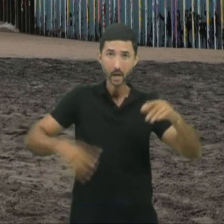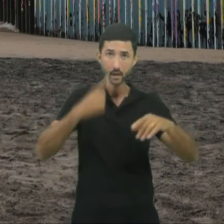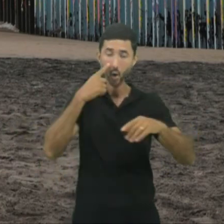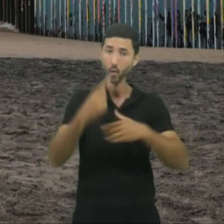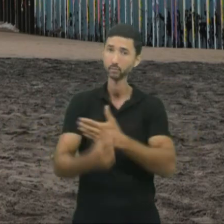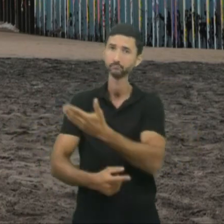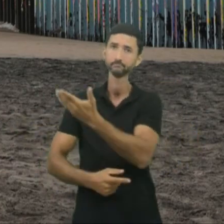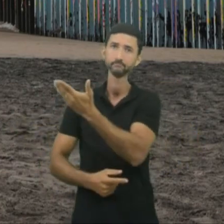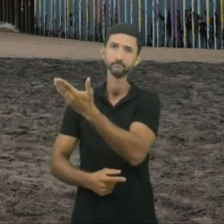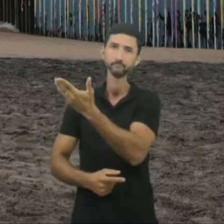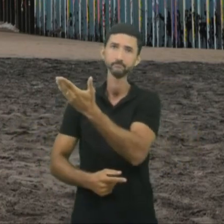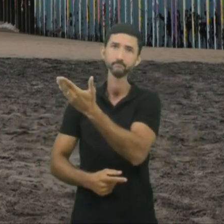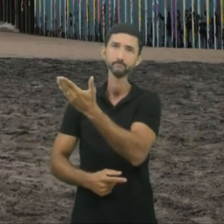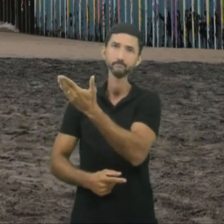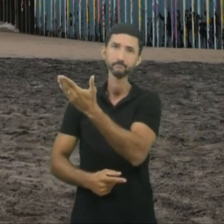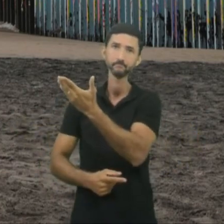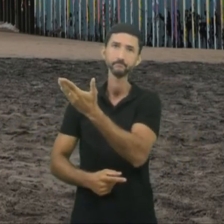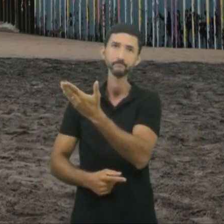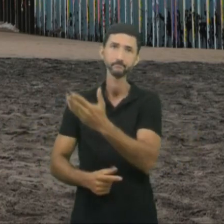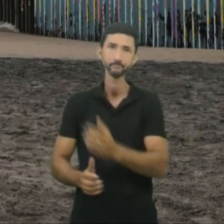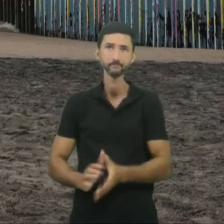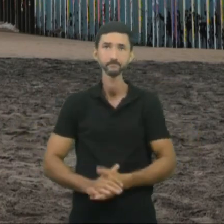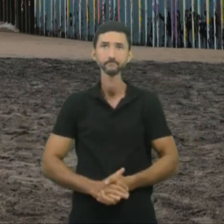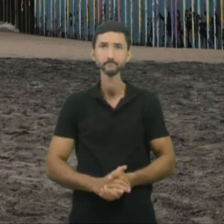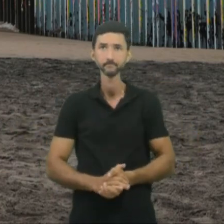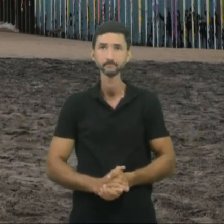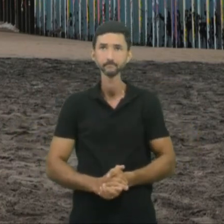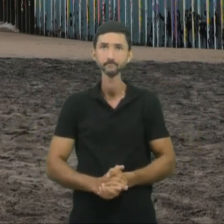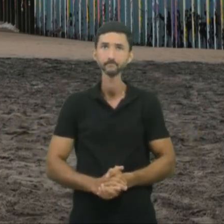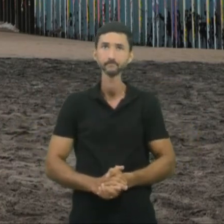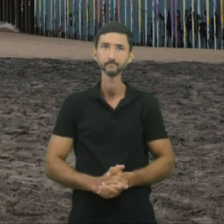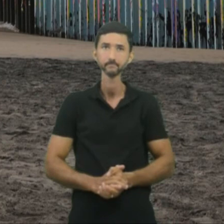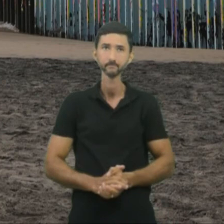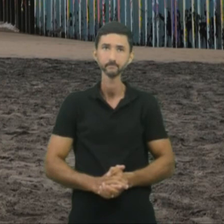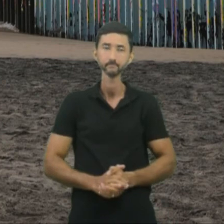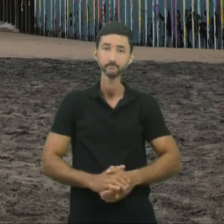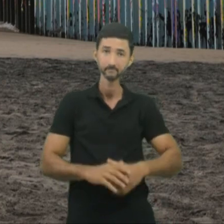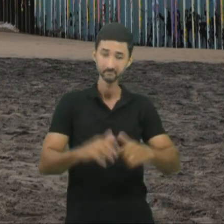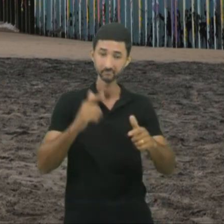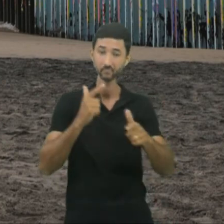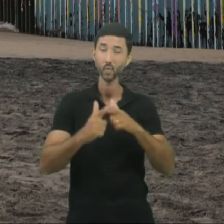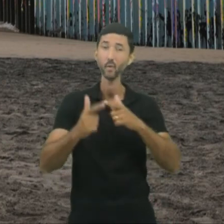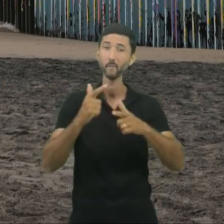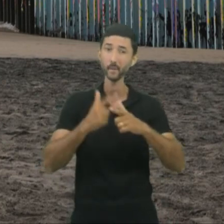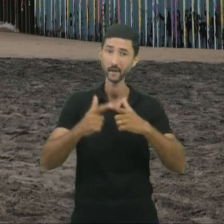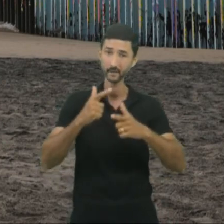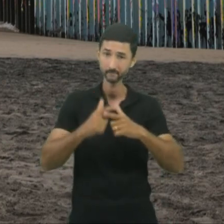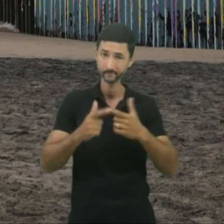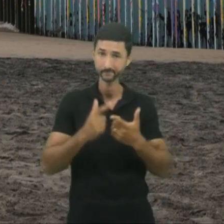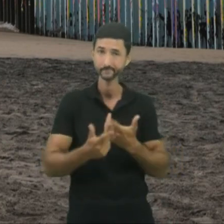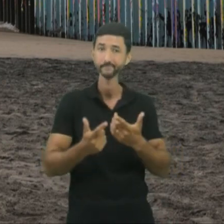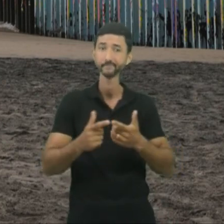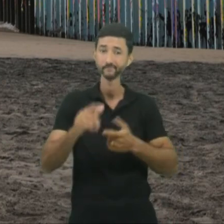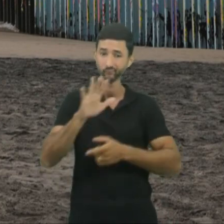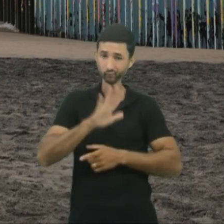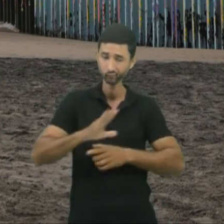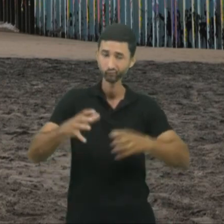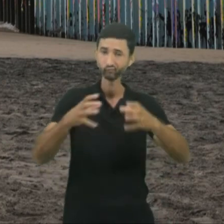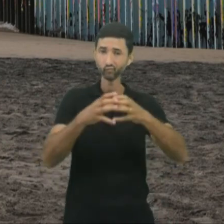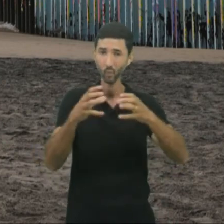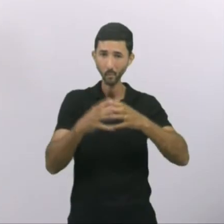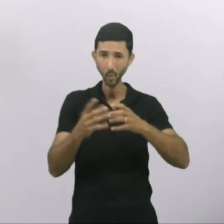como vocês estão observando aí. Então, essa e outras problemáticas,